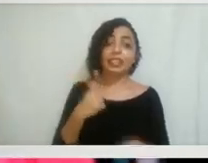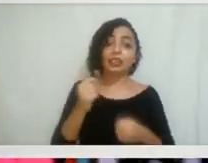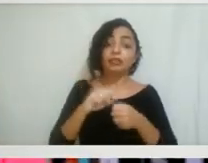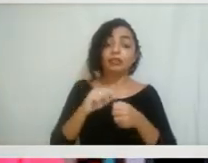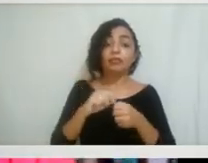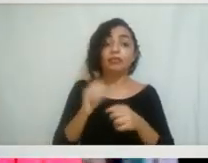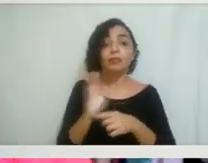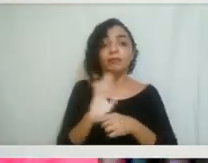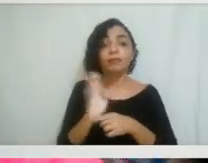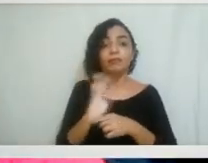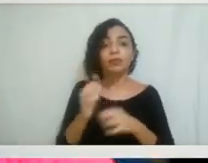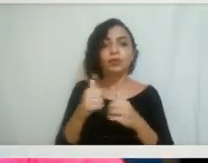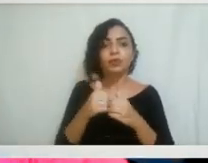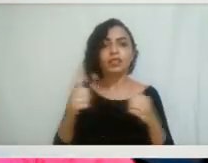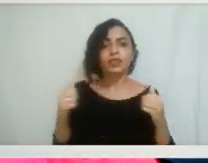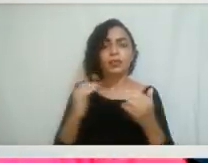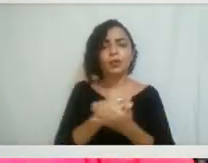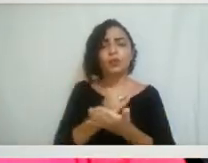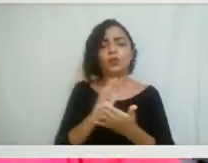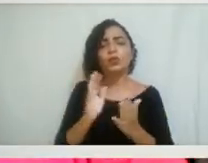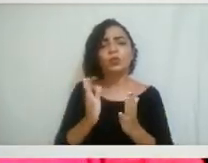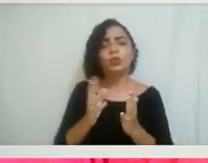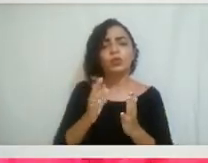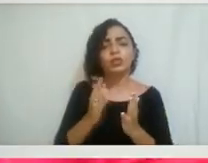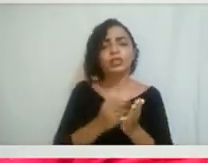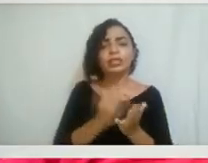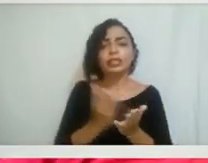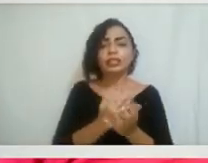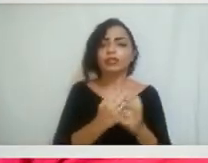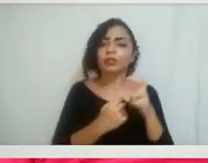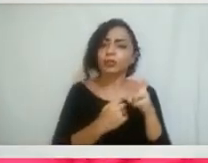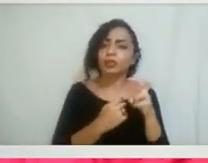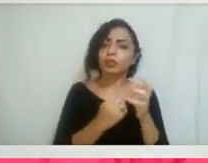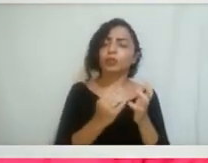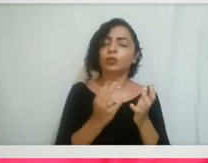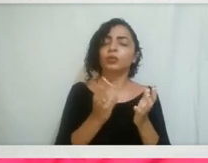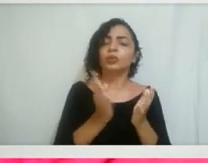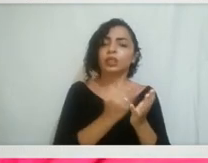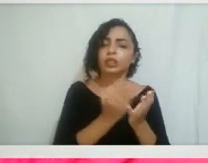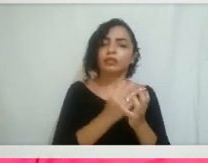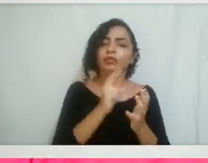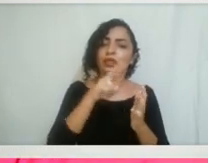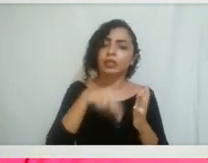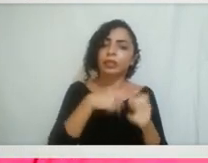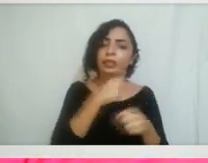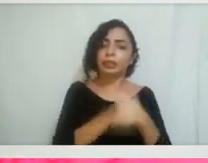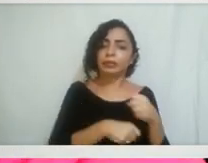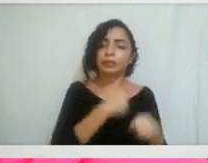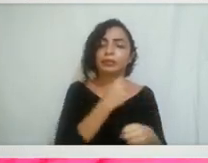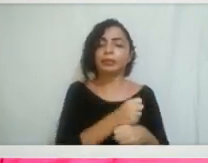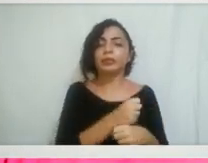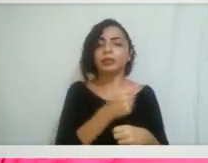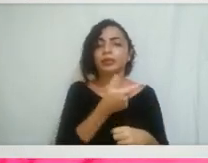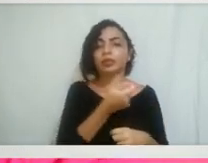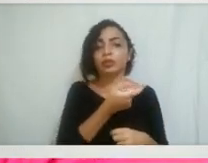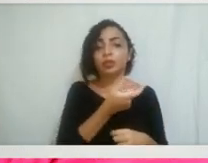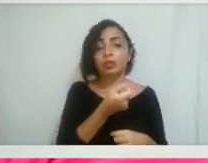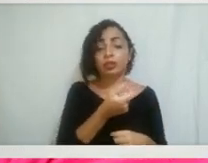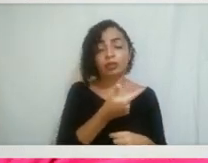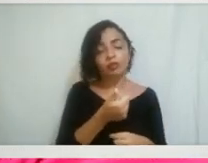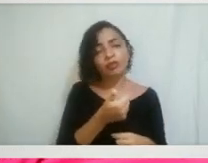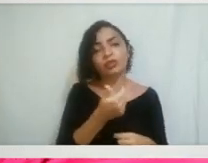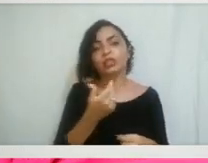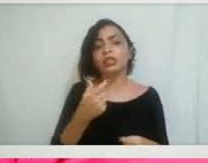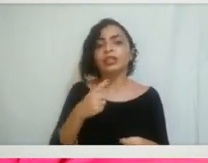Olá pessoal, eu fiz aquele vídeo que eu separei alguns livros para ler, né? 5 livros para ler este ano de 2021. E